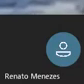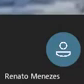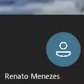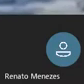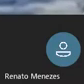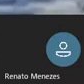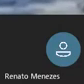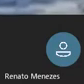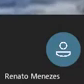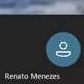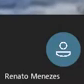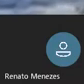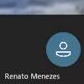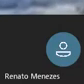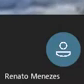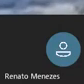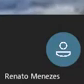Deus é perfeito.